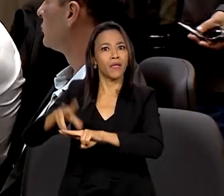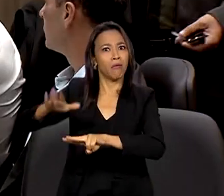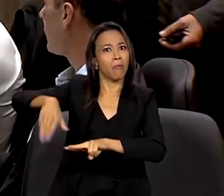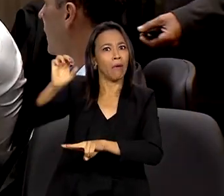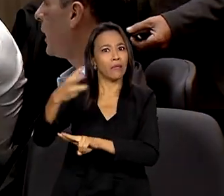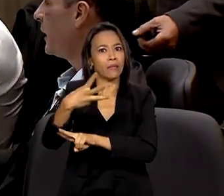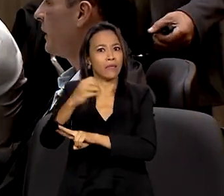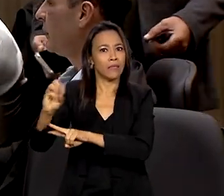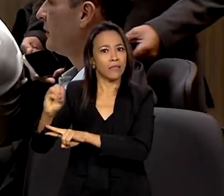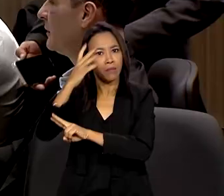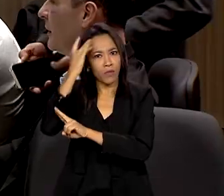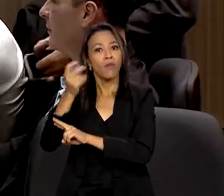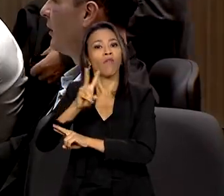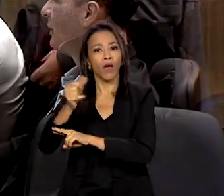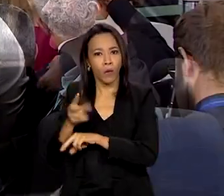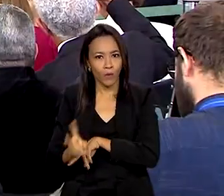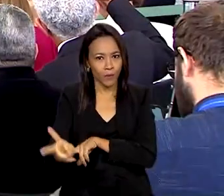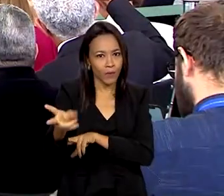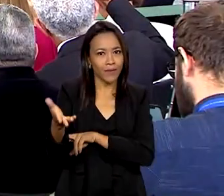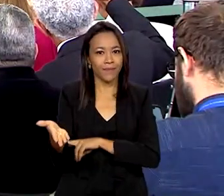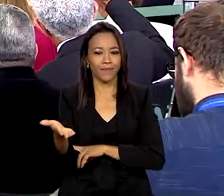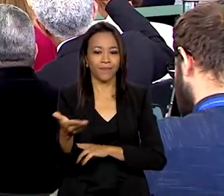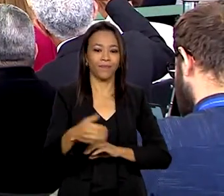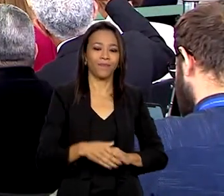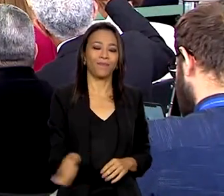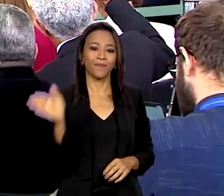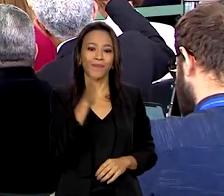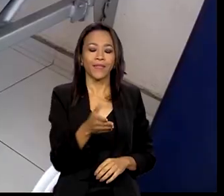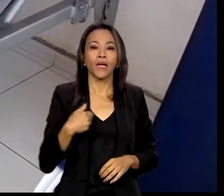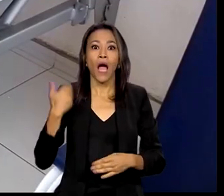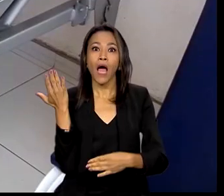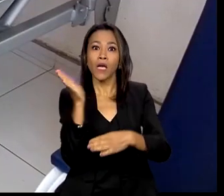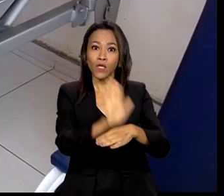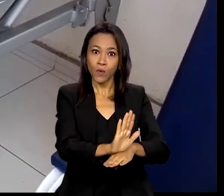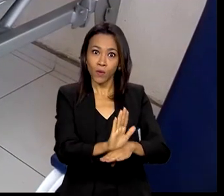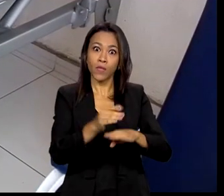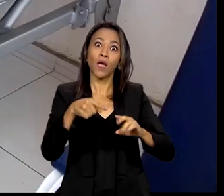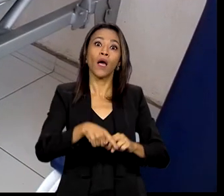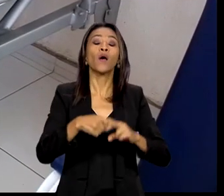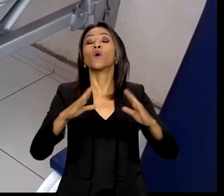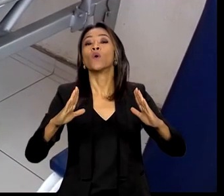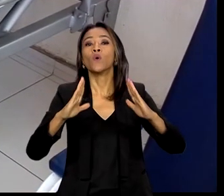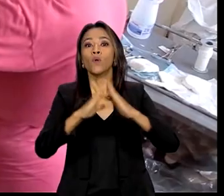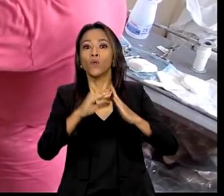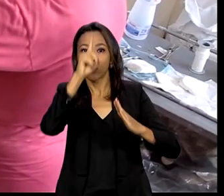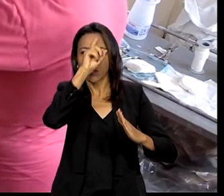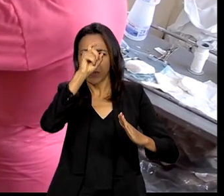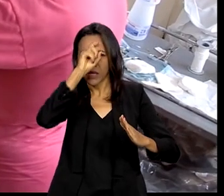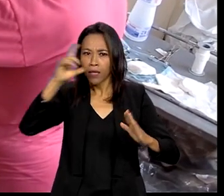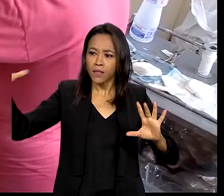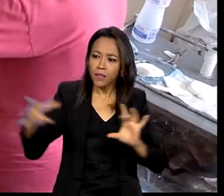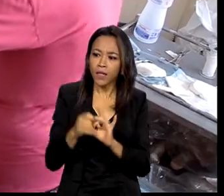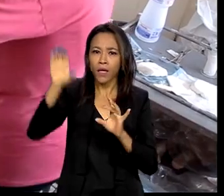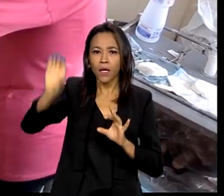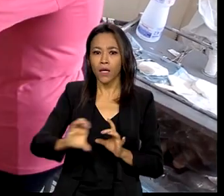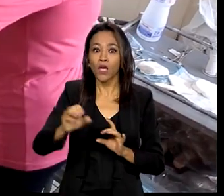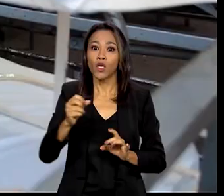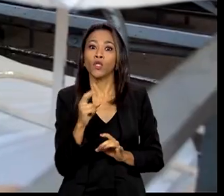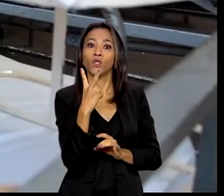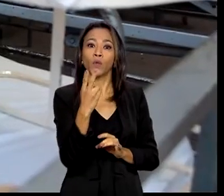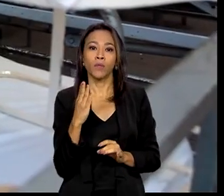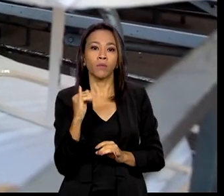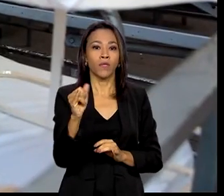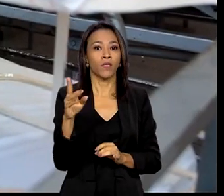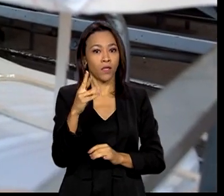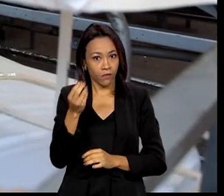todo o país vai continuar. Socorro às Santas Casas. 2 bilhões de reais liberados para garantir